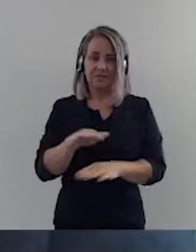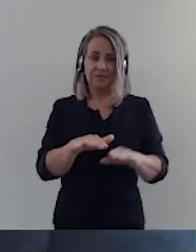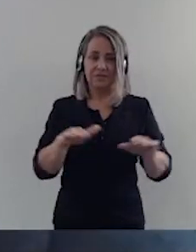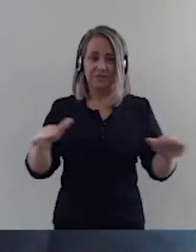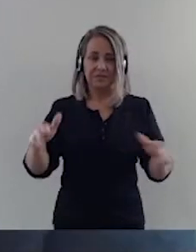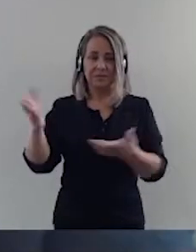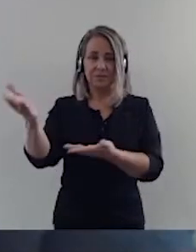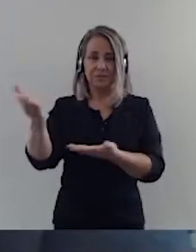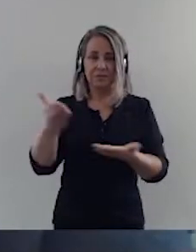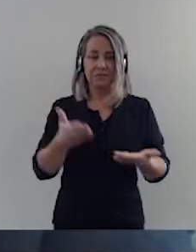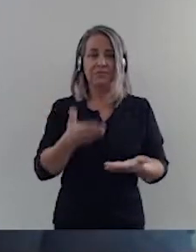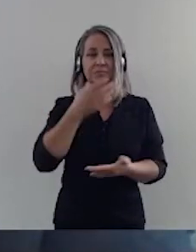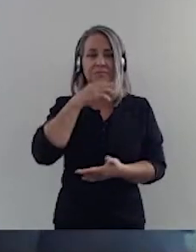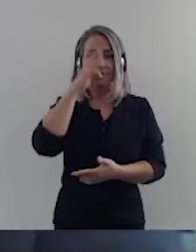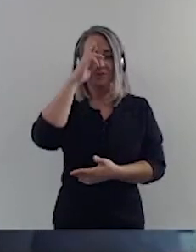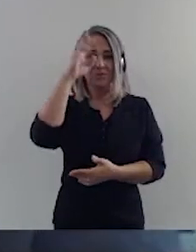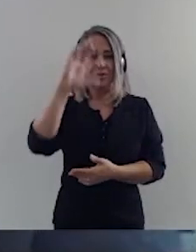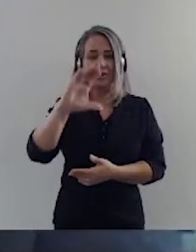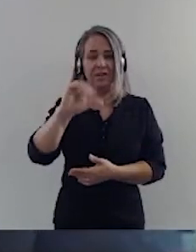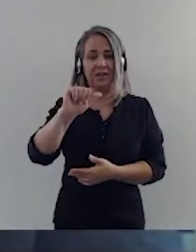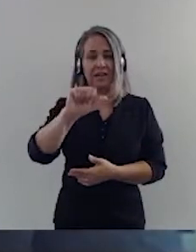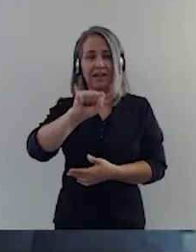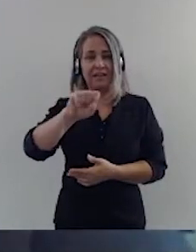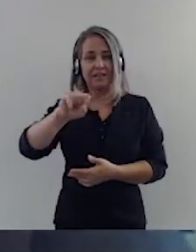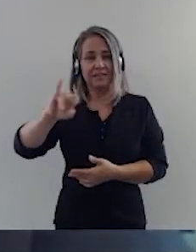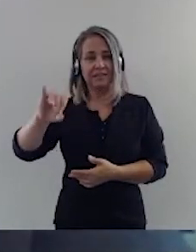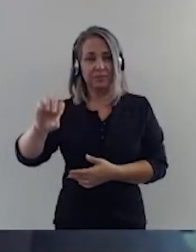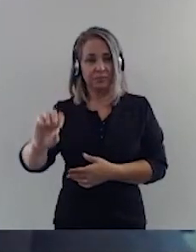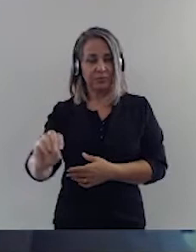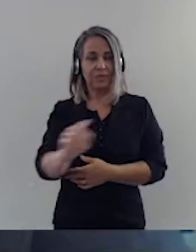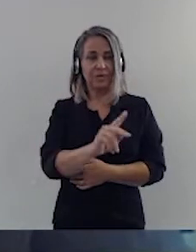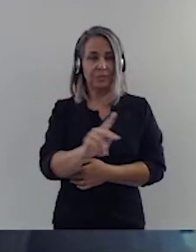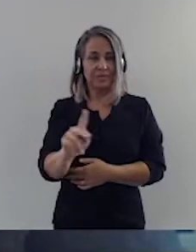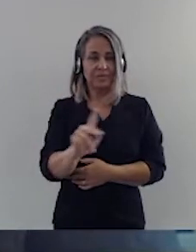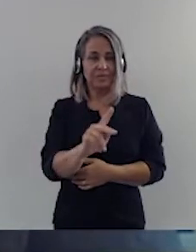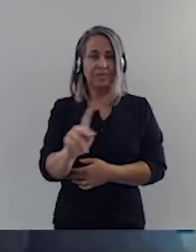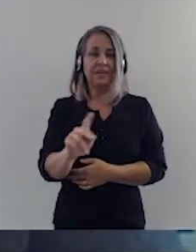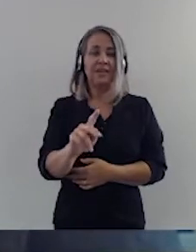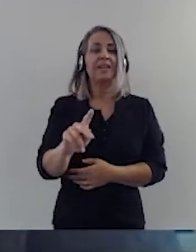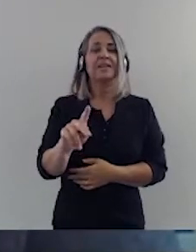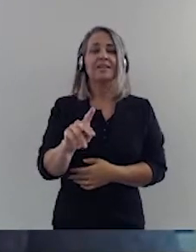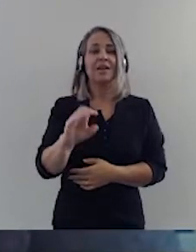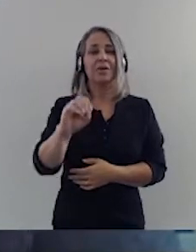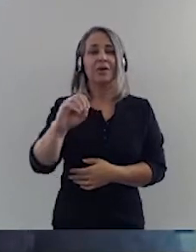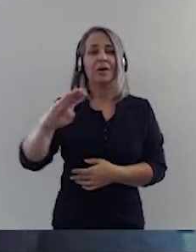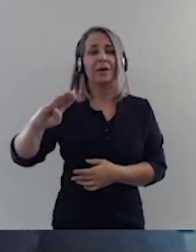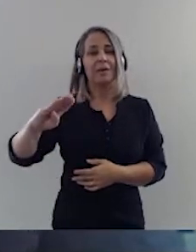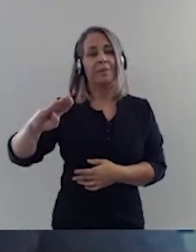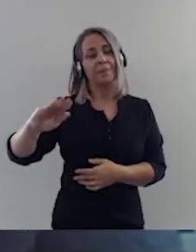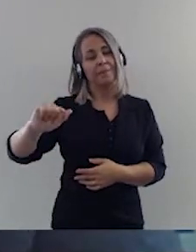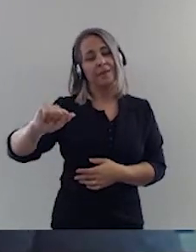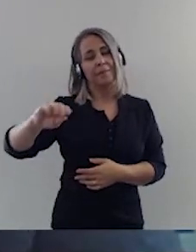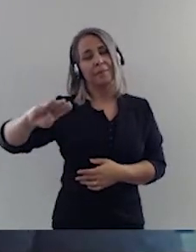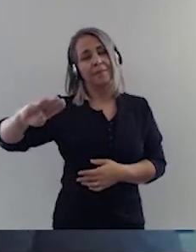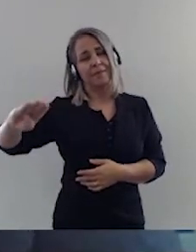convidamos Dr. Cássio Lisandro Teles, presidente da seccional da OAB do